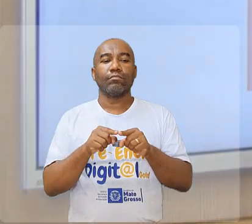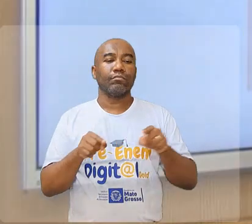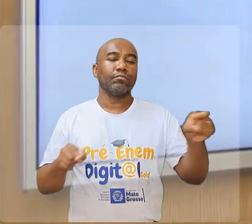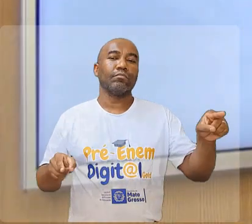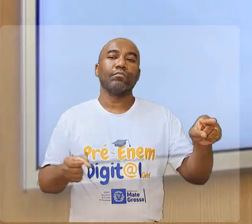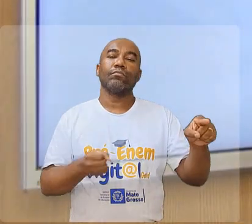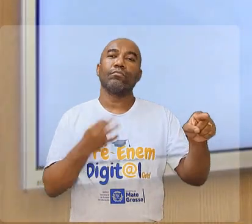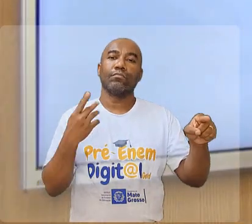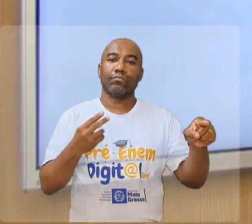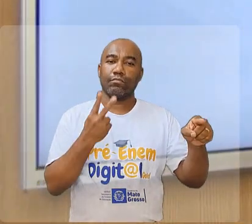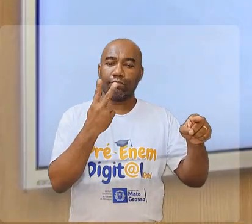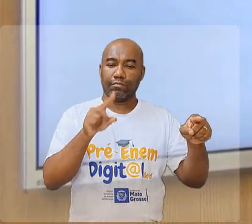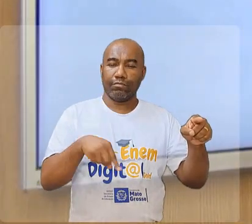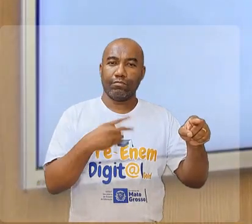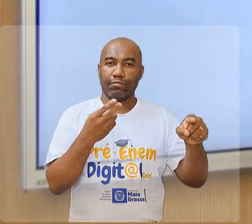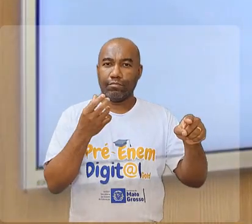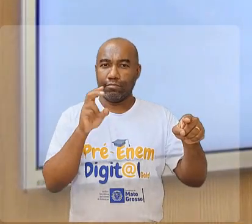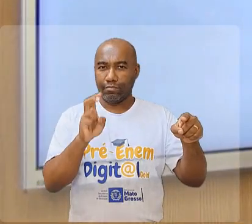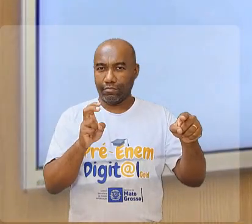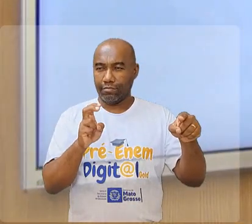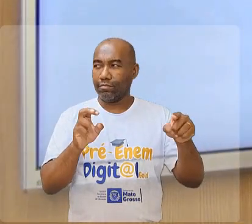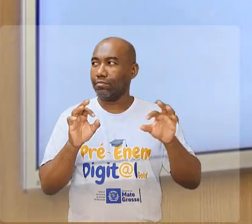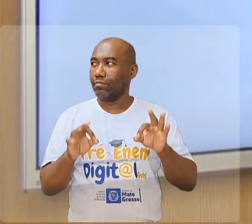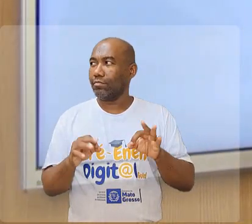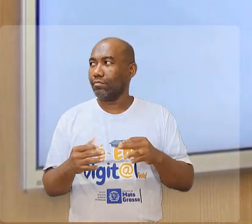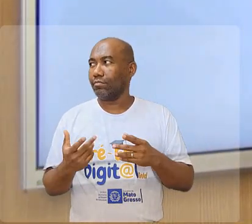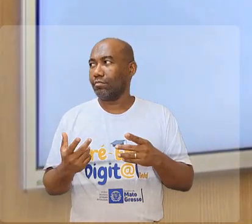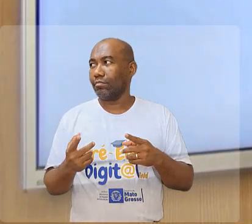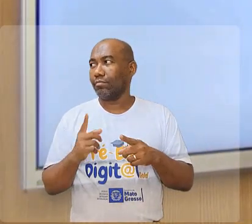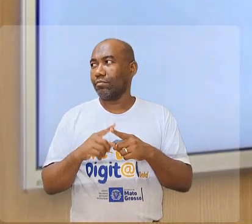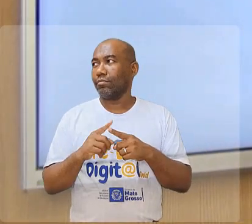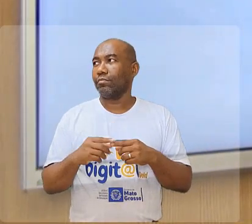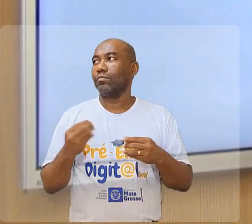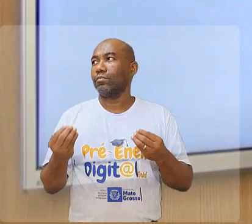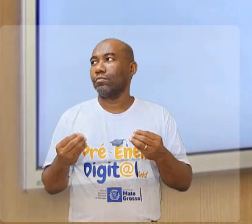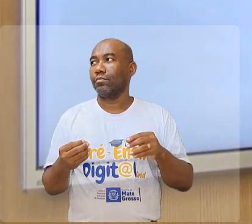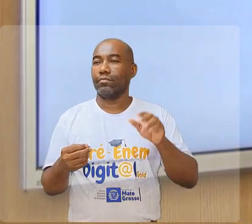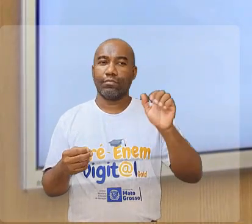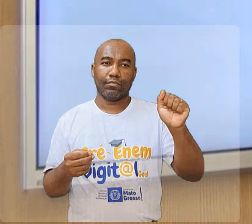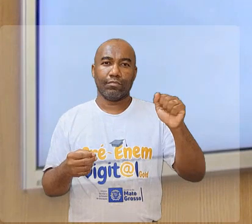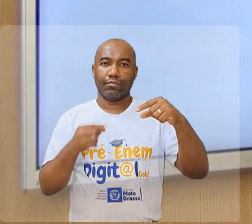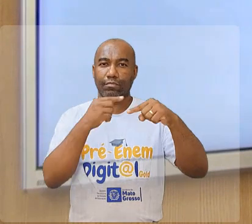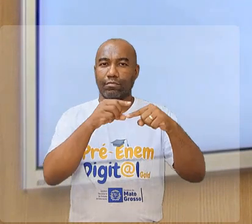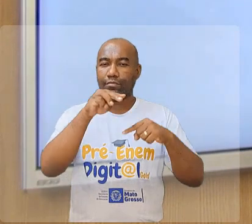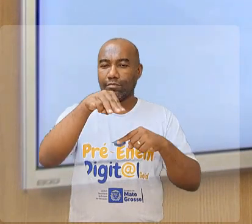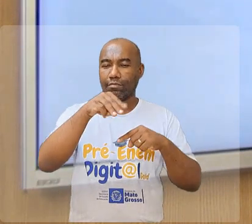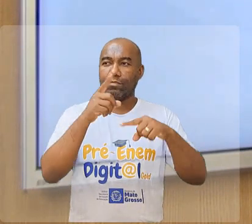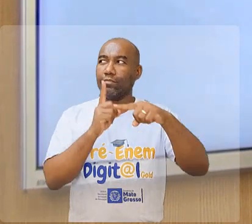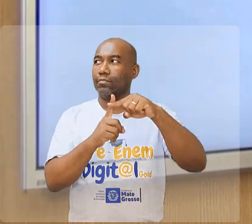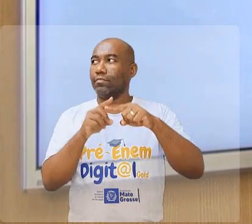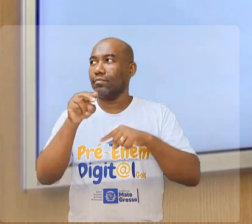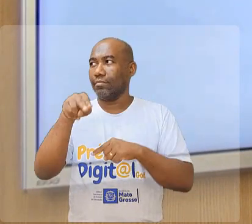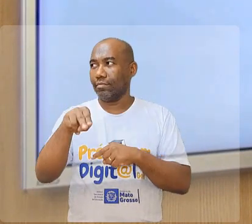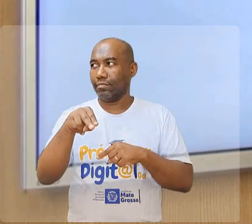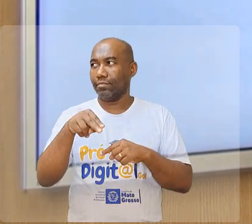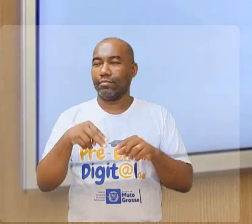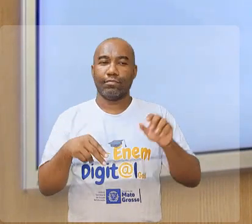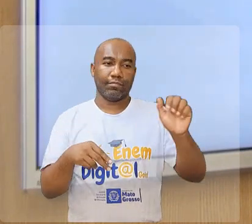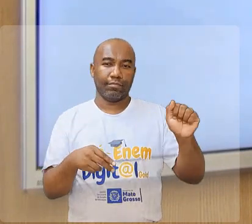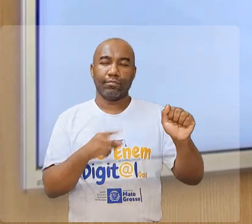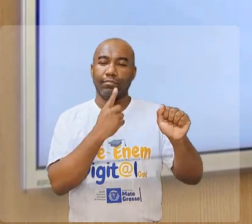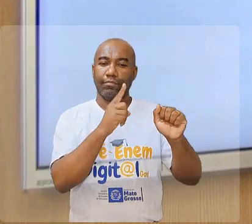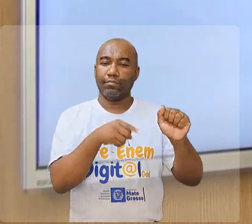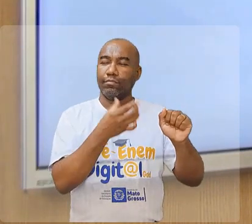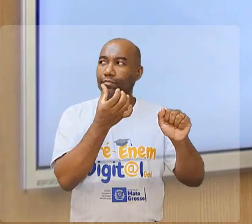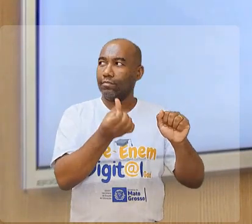quanto dois e meio não é como é que você é isso eu sei através do ar é igual ao m mas o Enem falar o